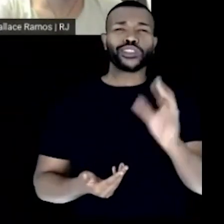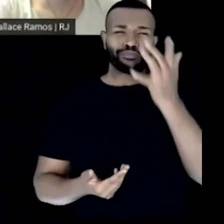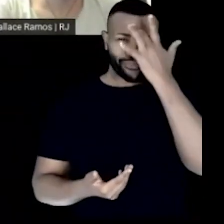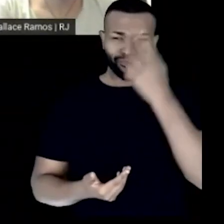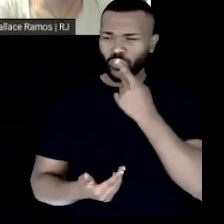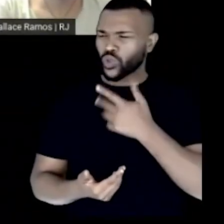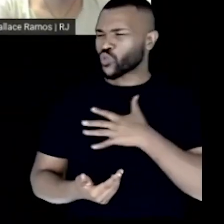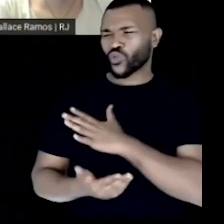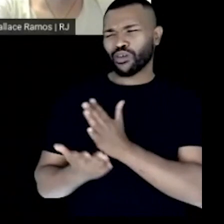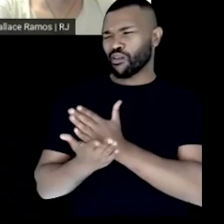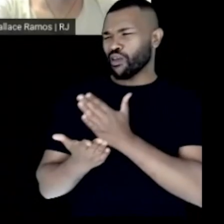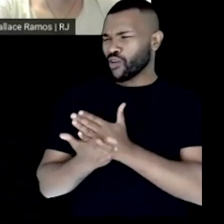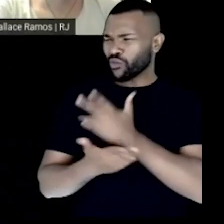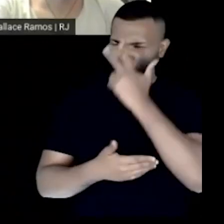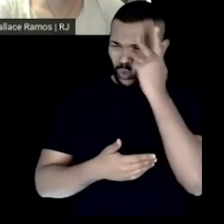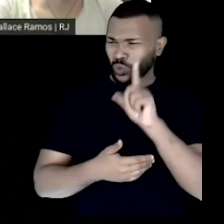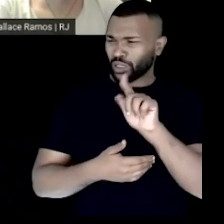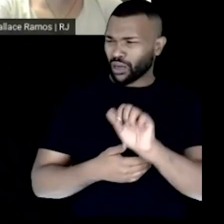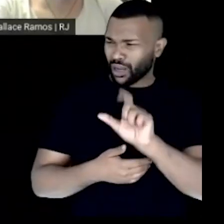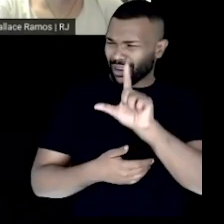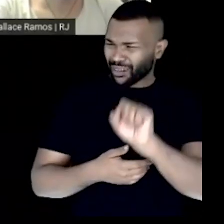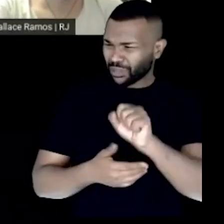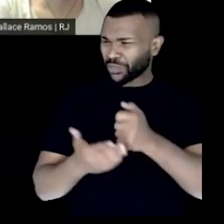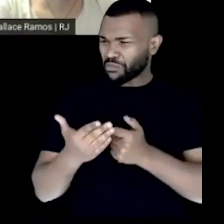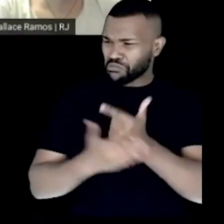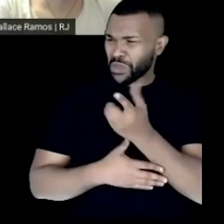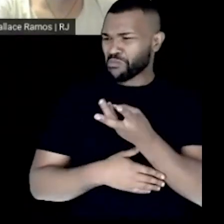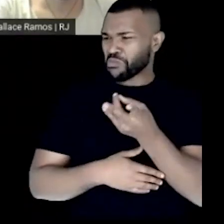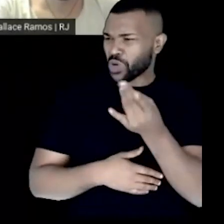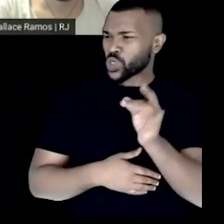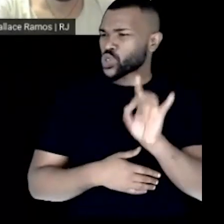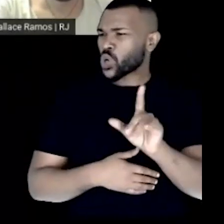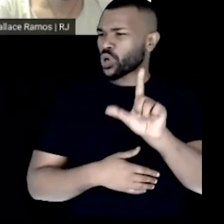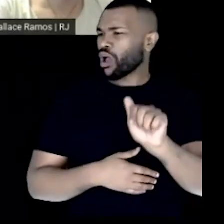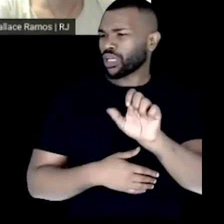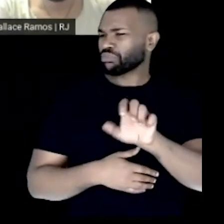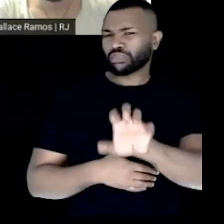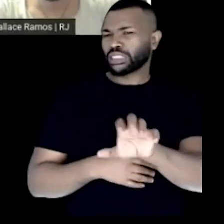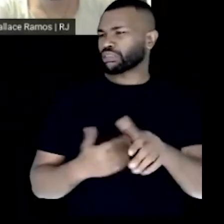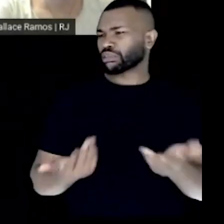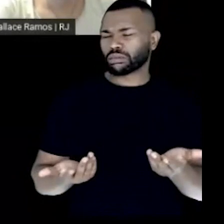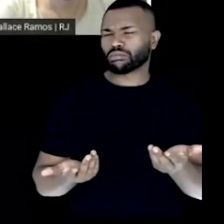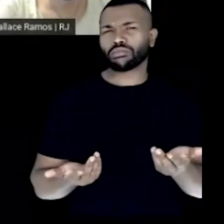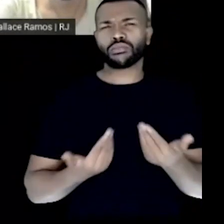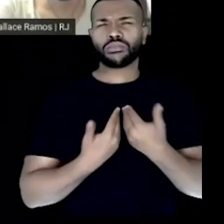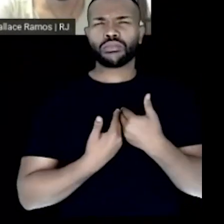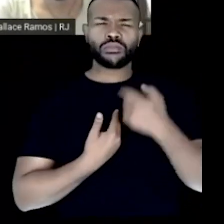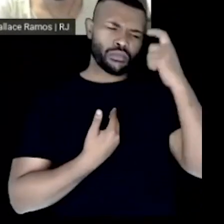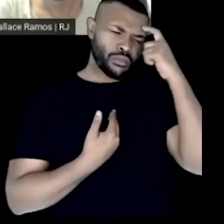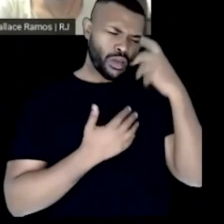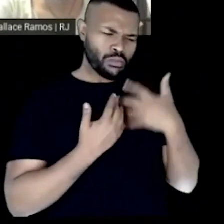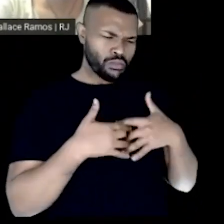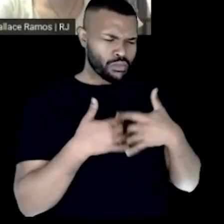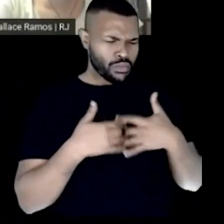E aí, uma vez, alguém comentou, ah, eu não gosto do livro porque é só lésbicas pagando boleto, né? É só lésbicas sendo lésbicas.